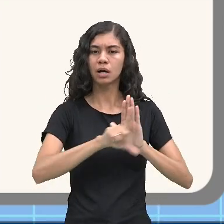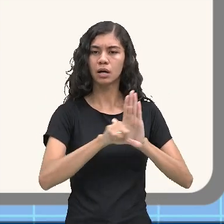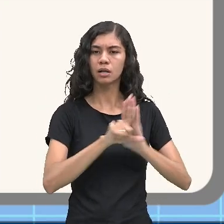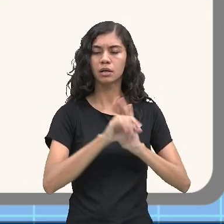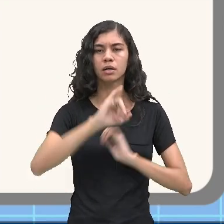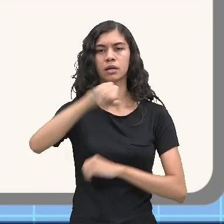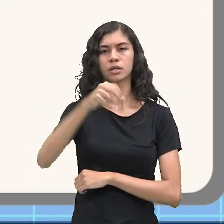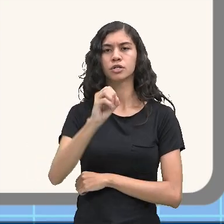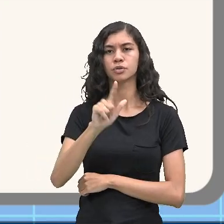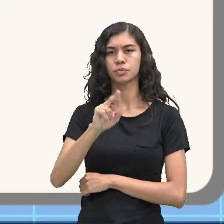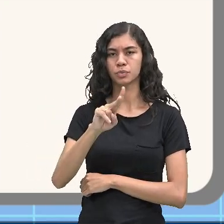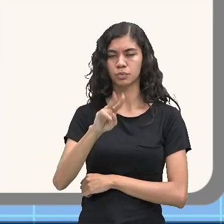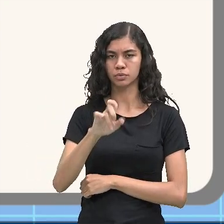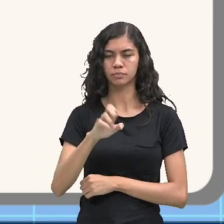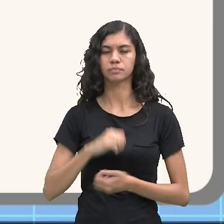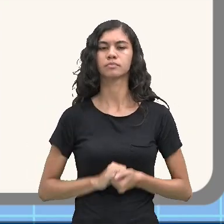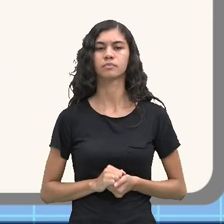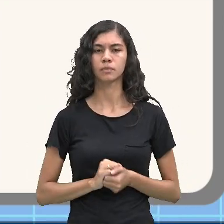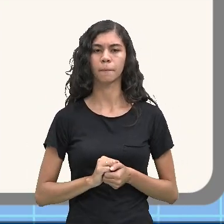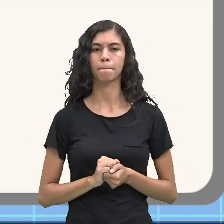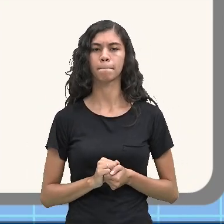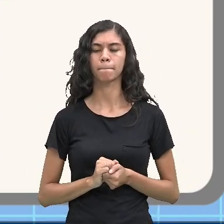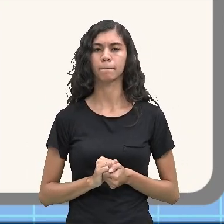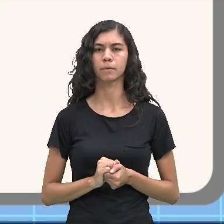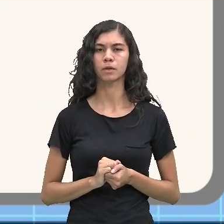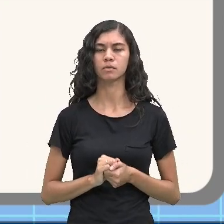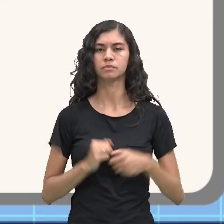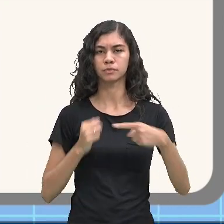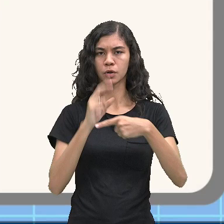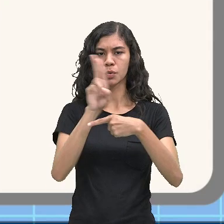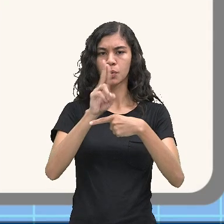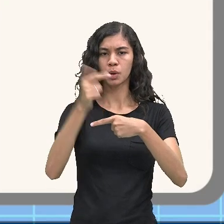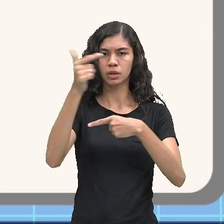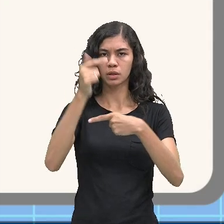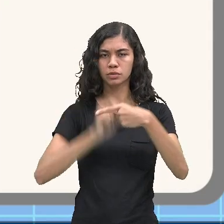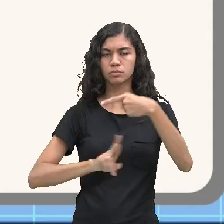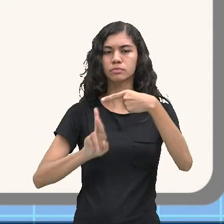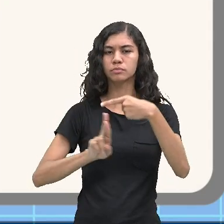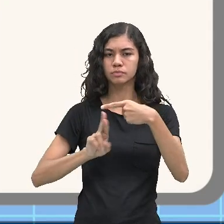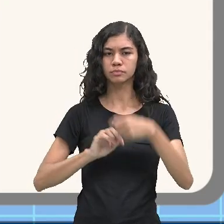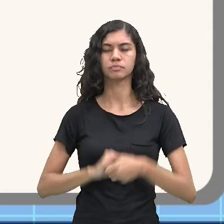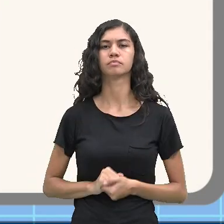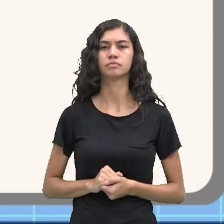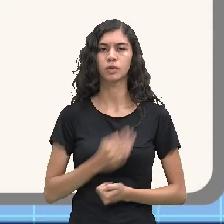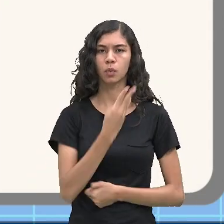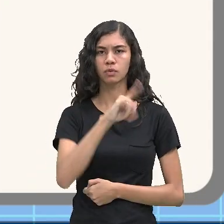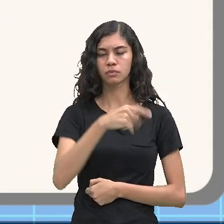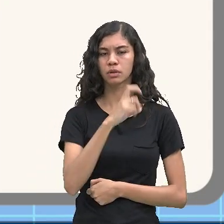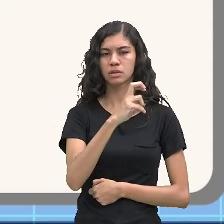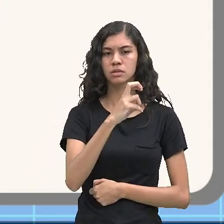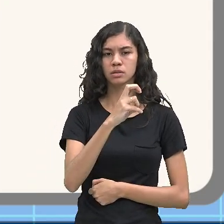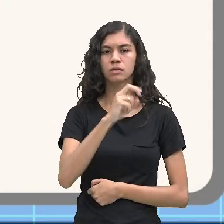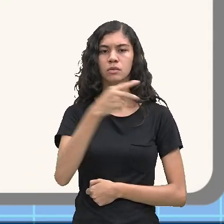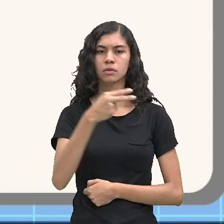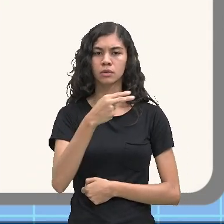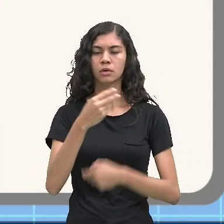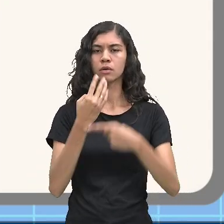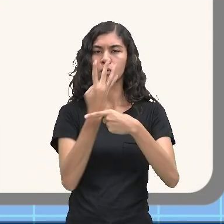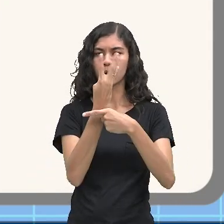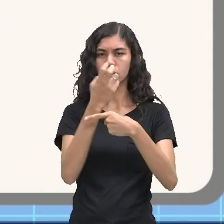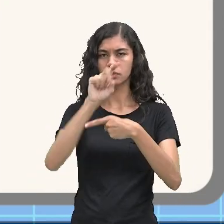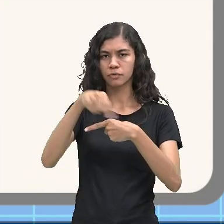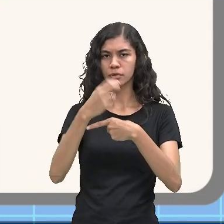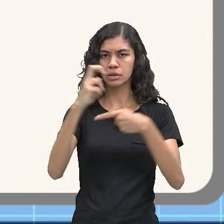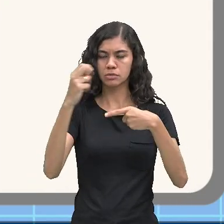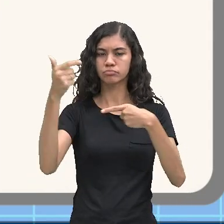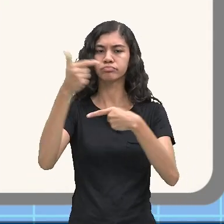é igual a U² sobre R. Potência vale 4,5. A diferença de potencial da lâmpada é 4,5 ao quadrado.